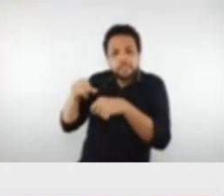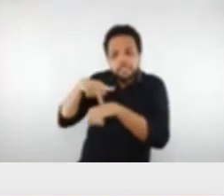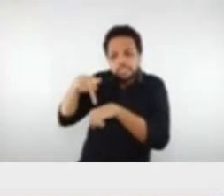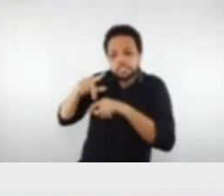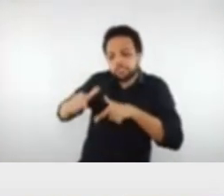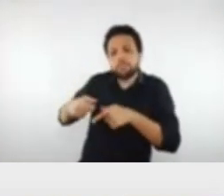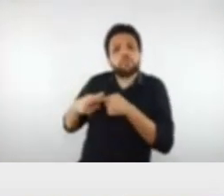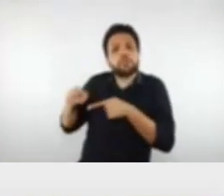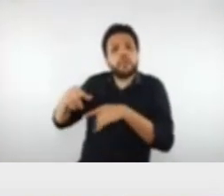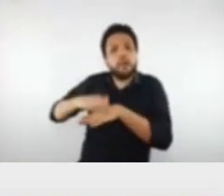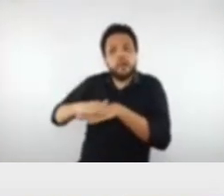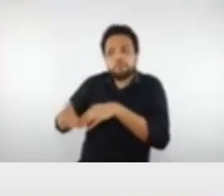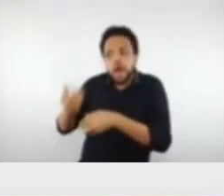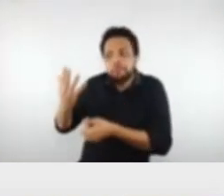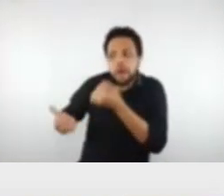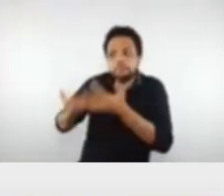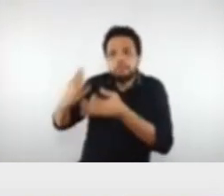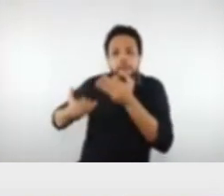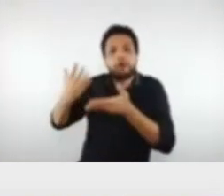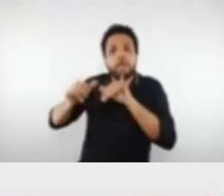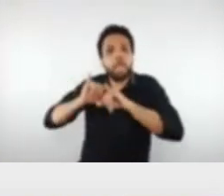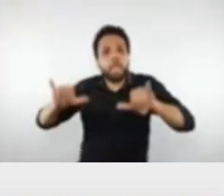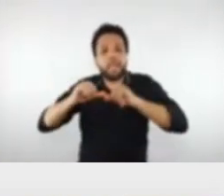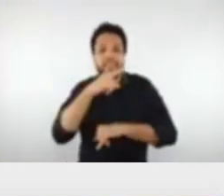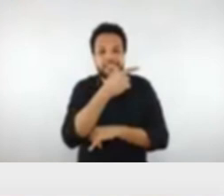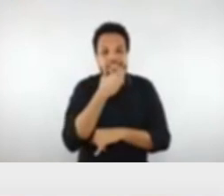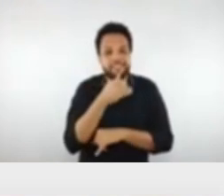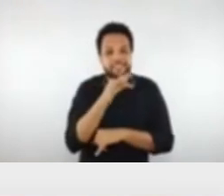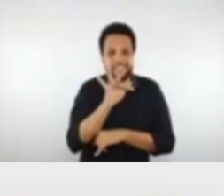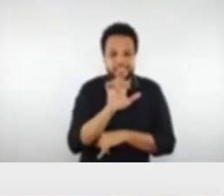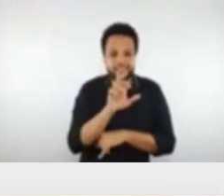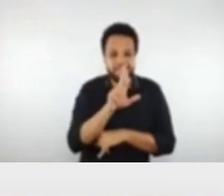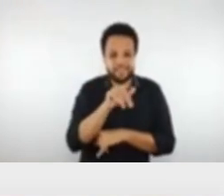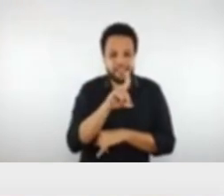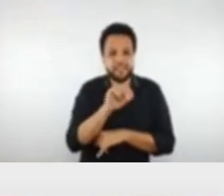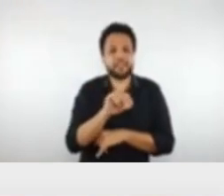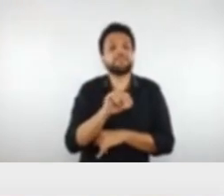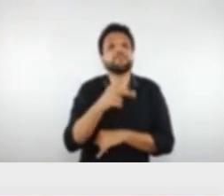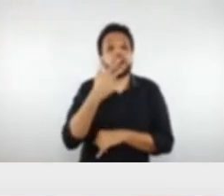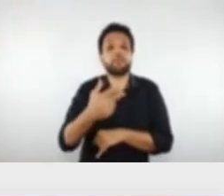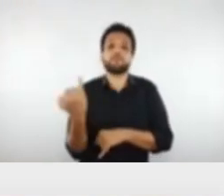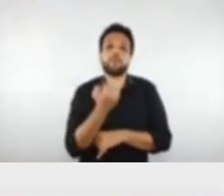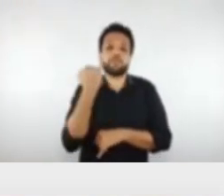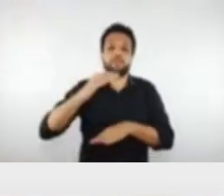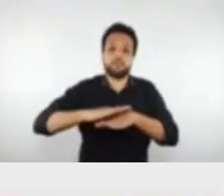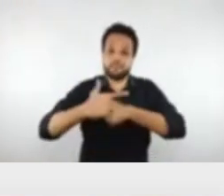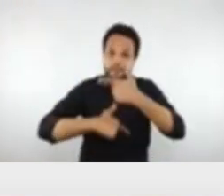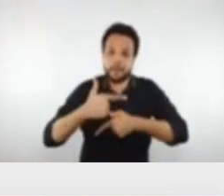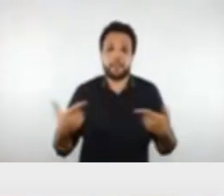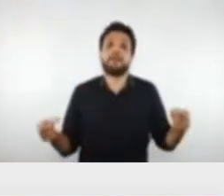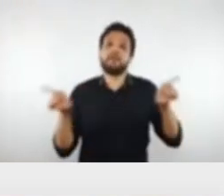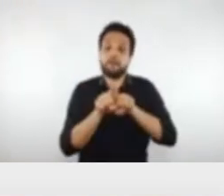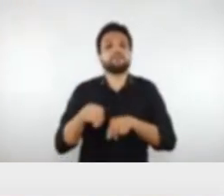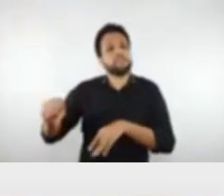produção israelense? Coprodução, o Fernando falou bastante para a gente sobre isso, né? Política